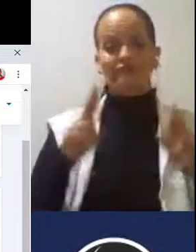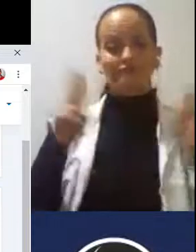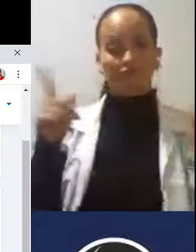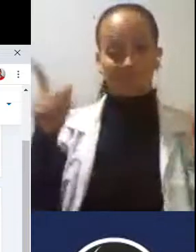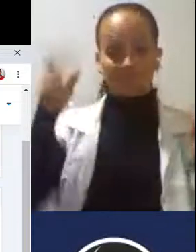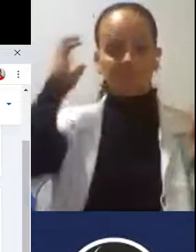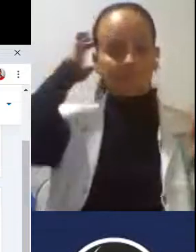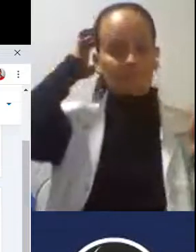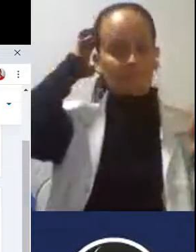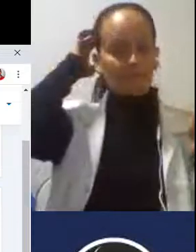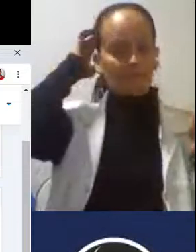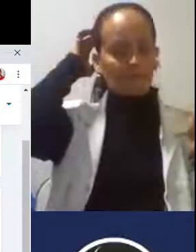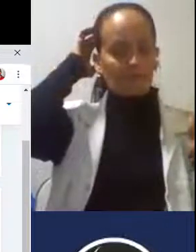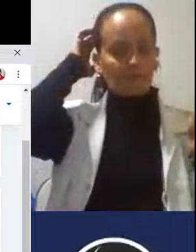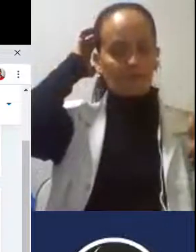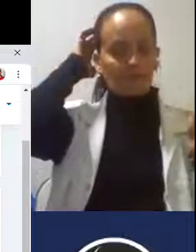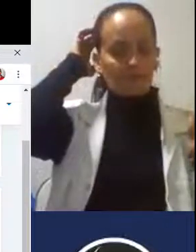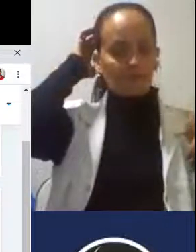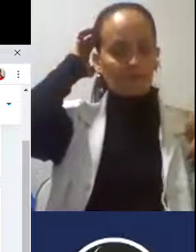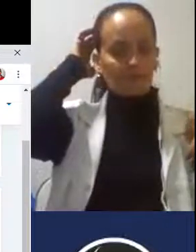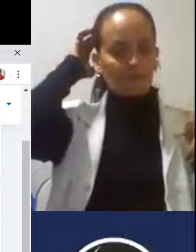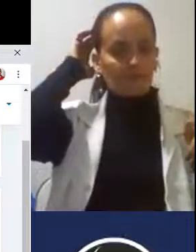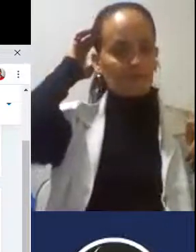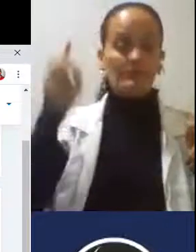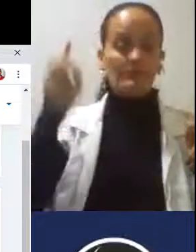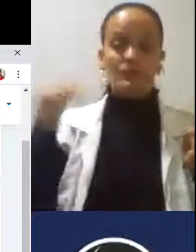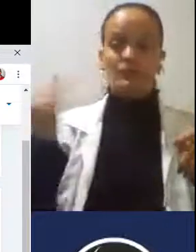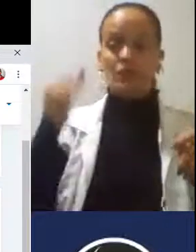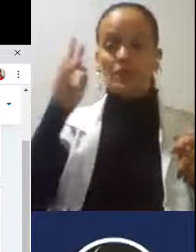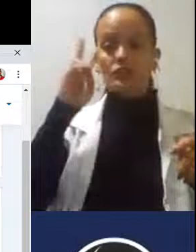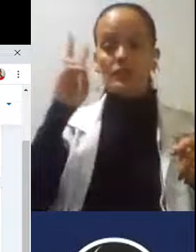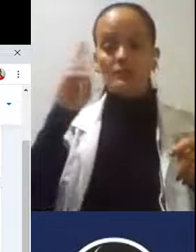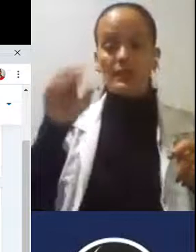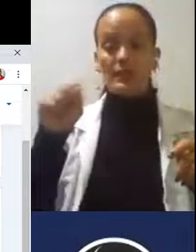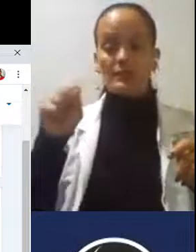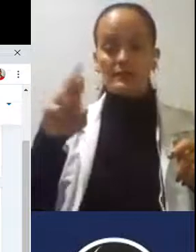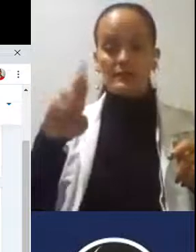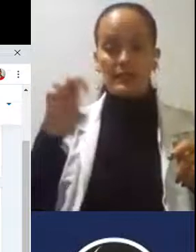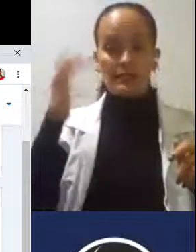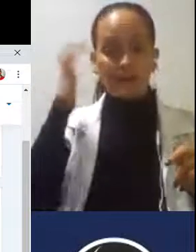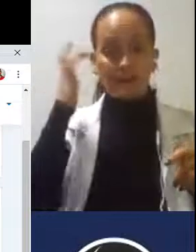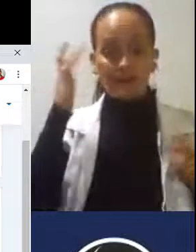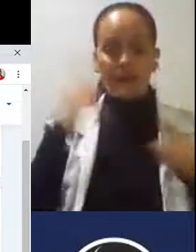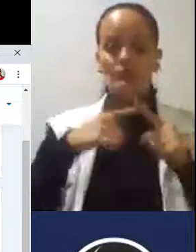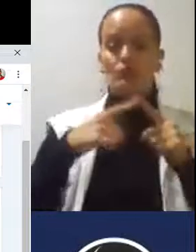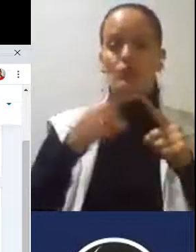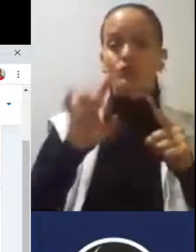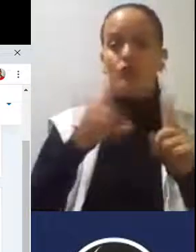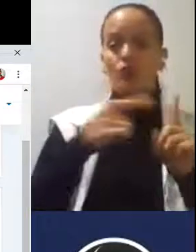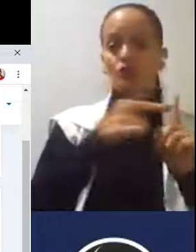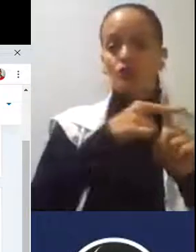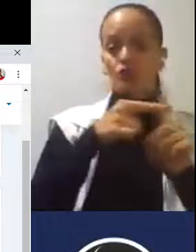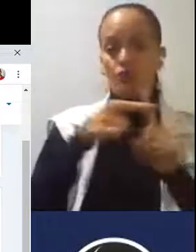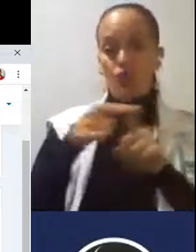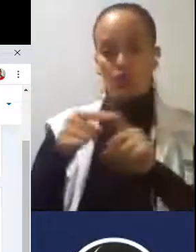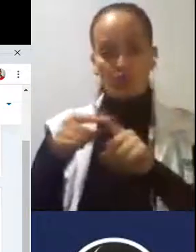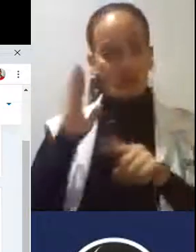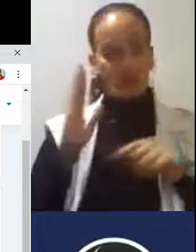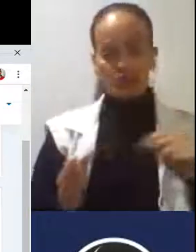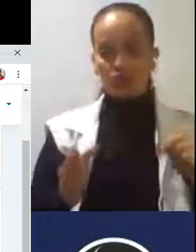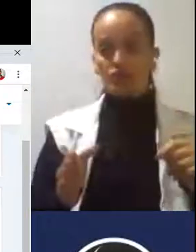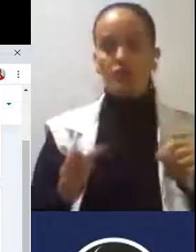quê? Somar os dois valores. Então, quando está em série aqui, ó, para calcular a resistência equivalente, basta somar o